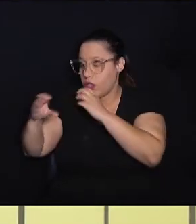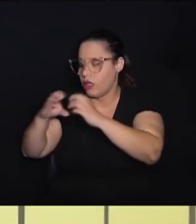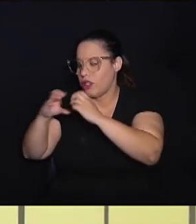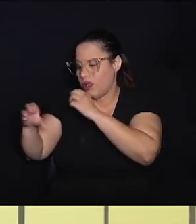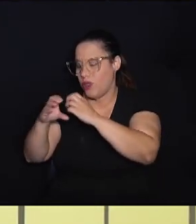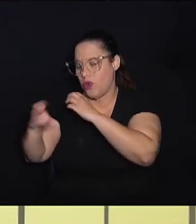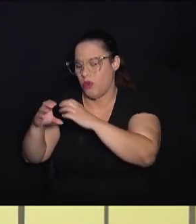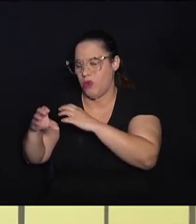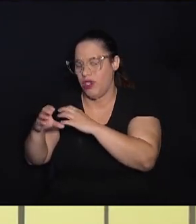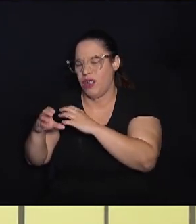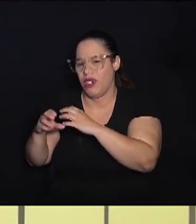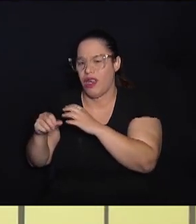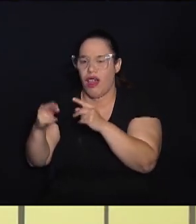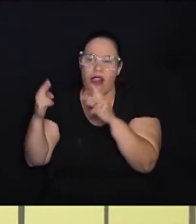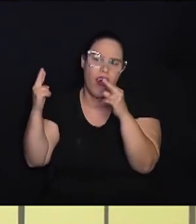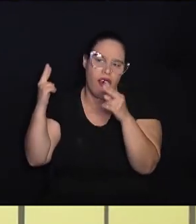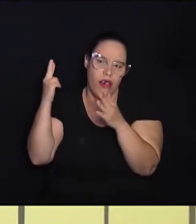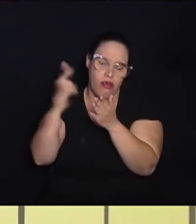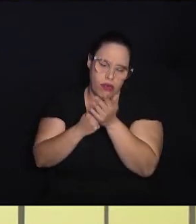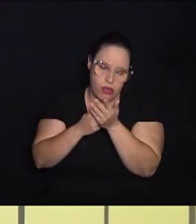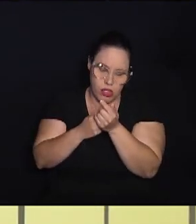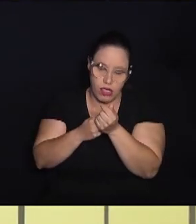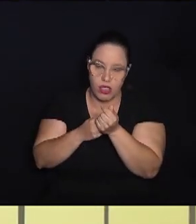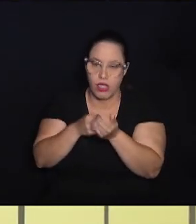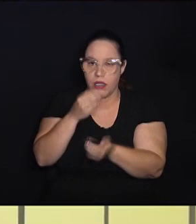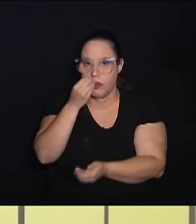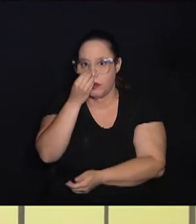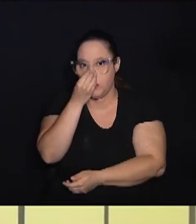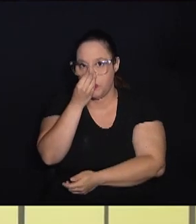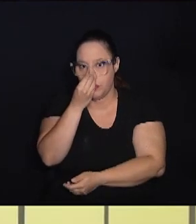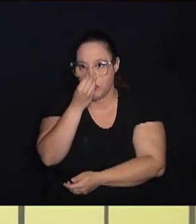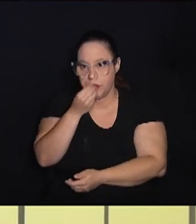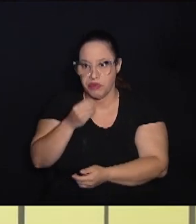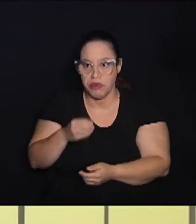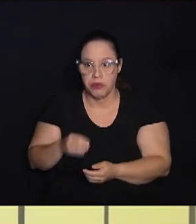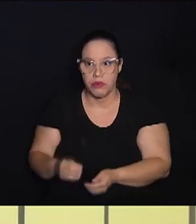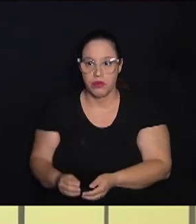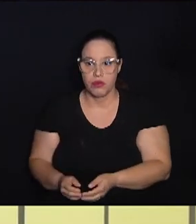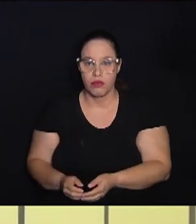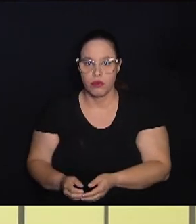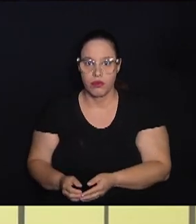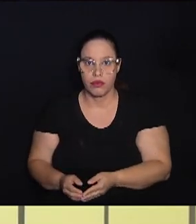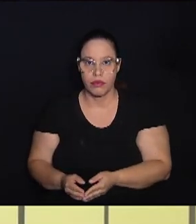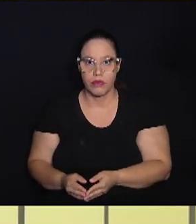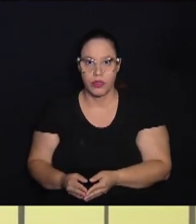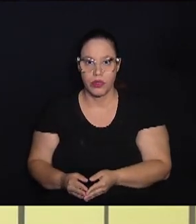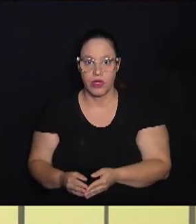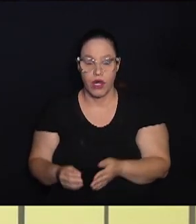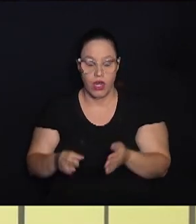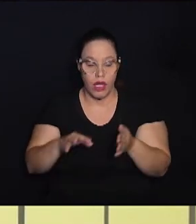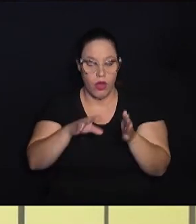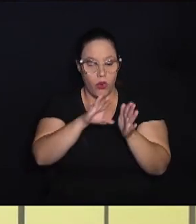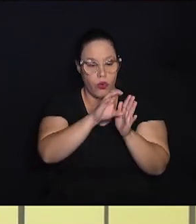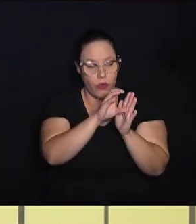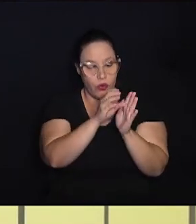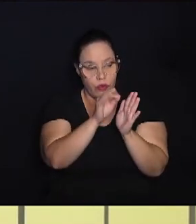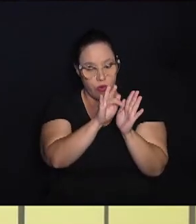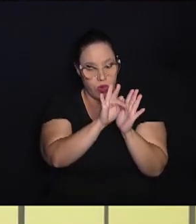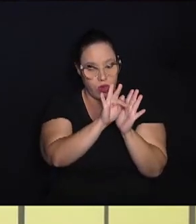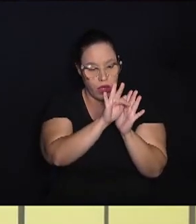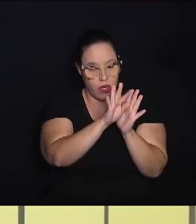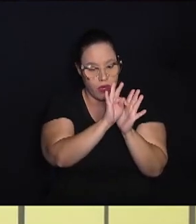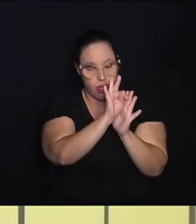registrar alguma coisa e a relação antigamente nem era essa era às vezes eh tornar um texto sagrado Então você